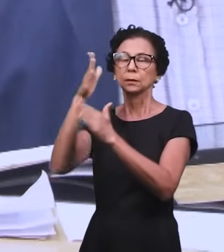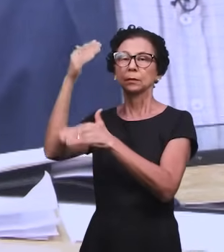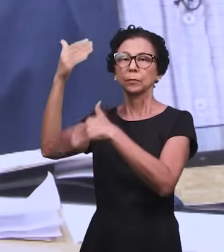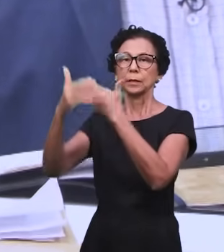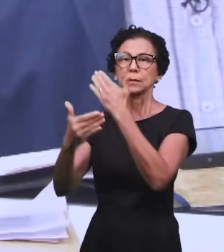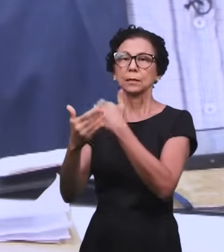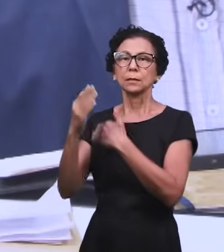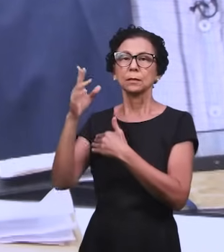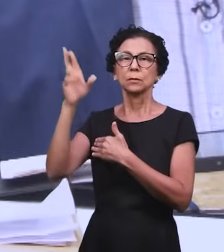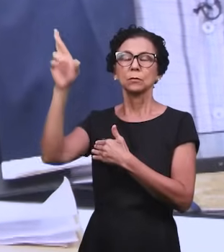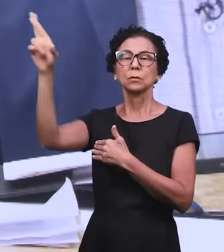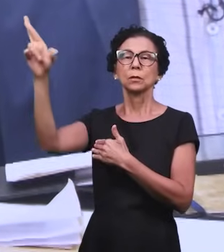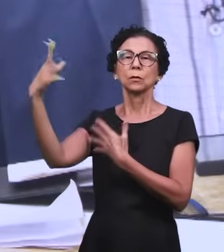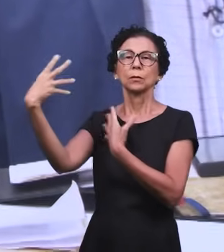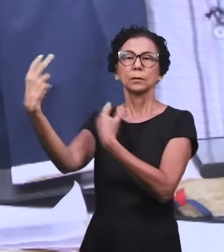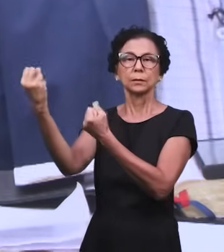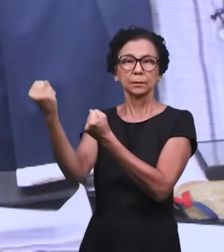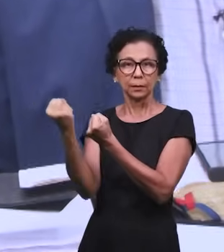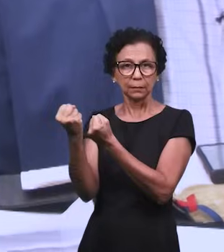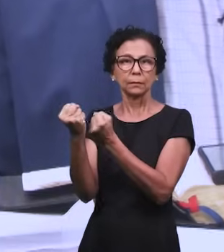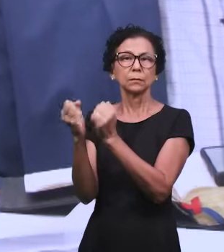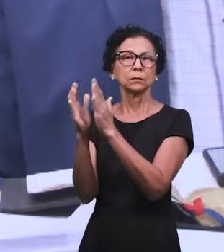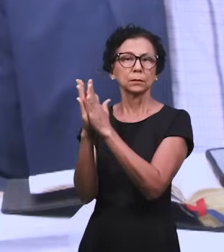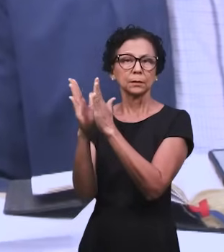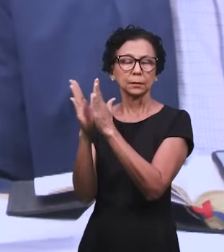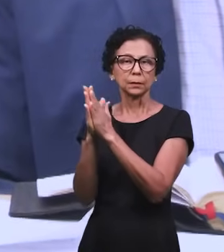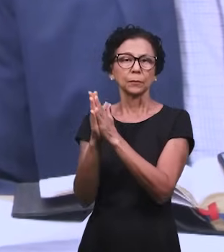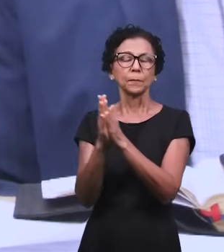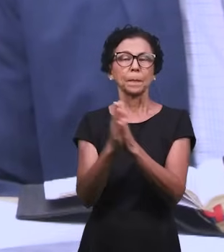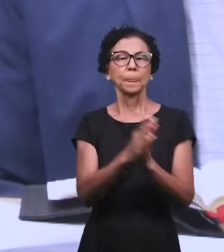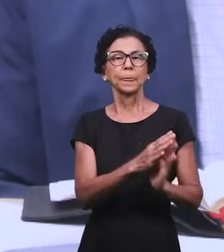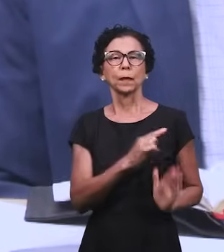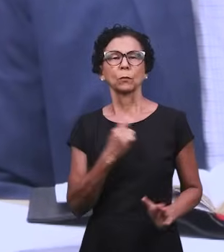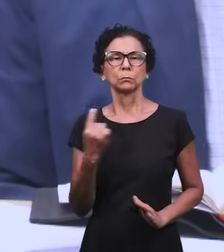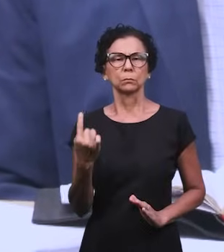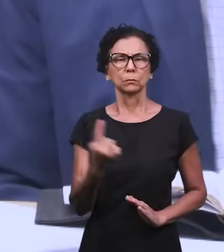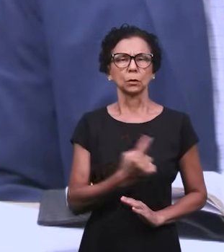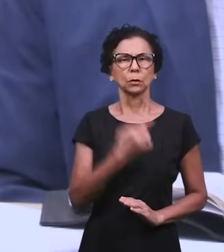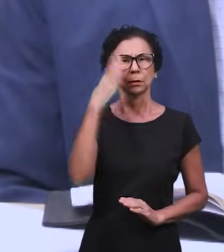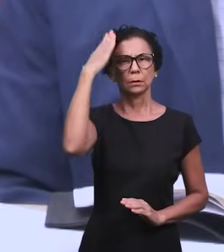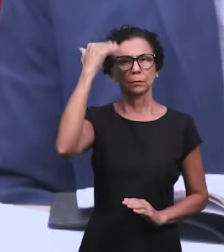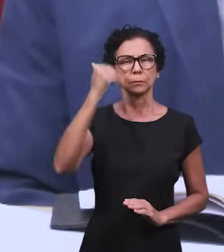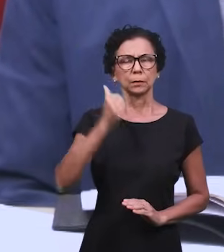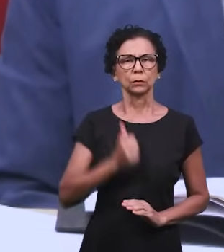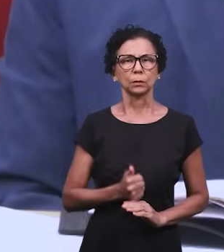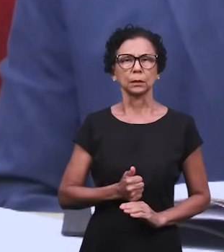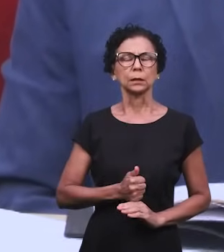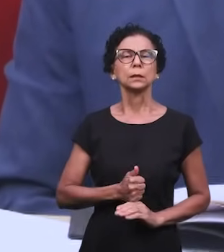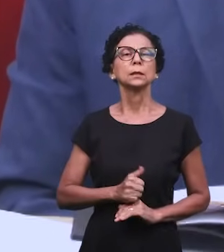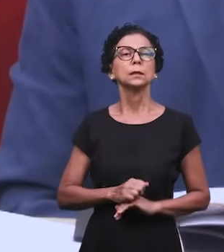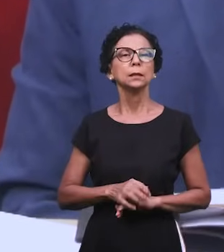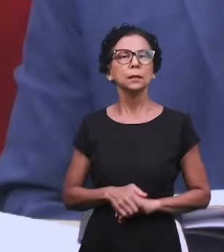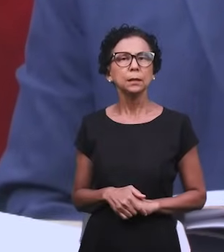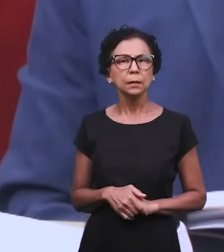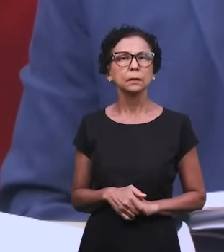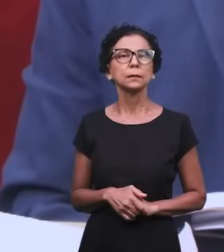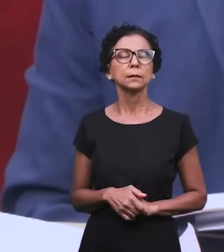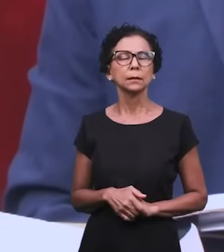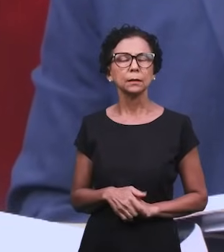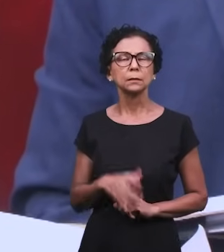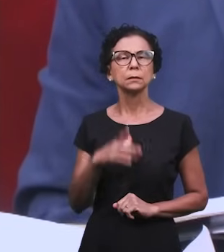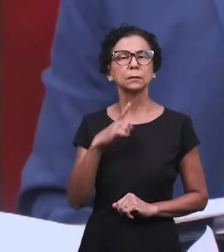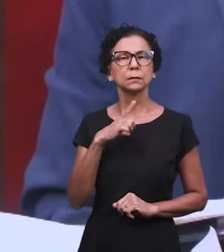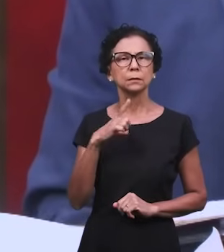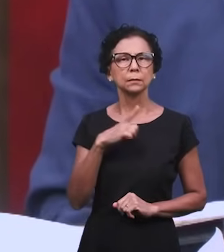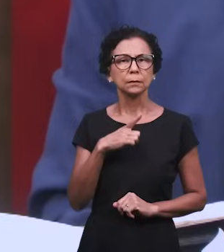isso procuramos dar honra né com sabedoria habitar e coabitar juntos